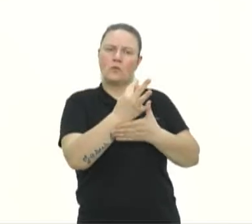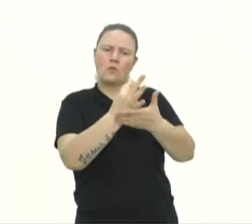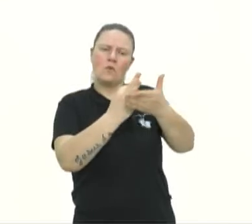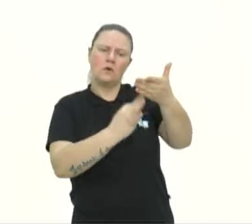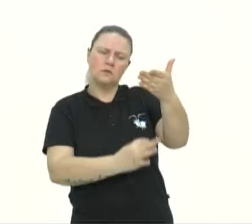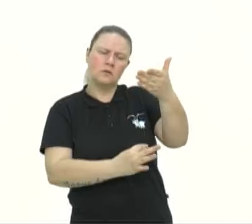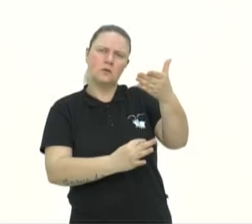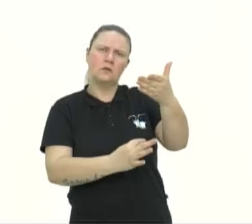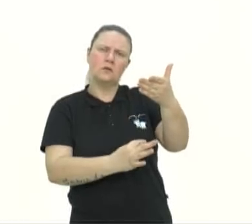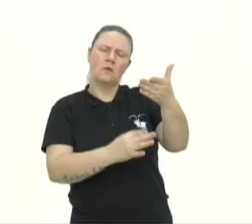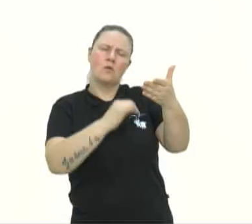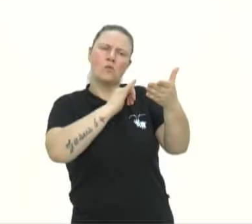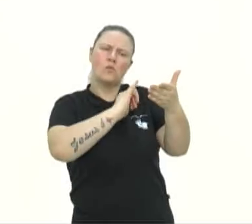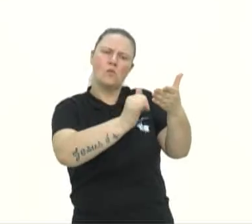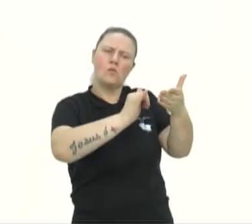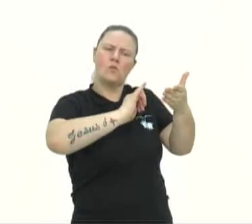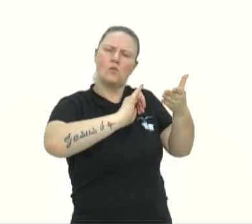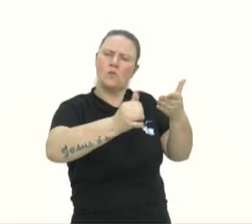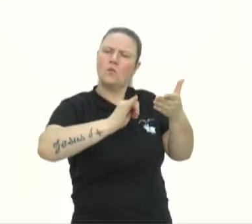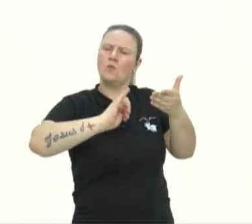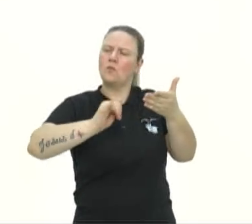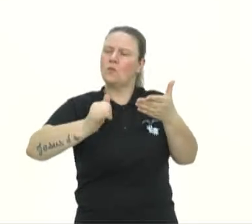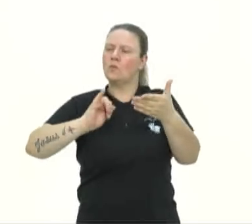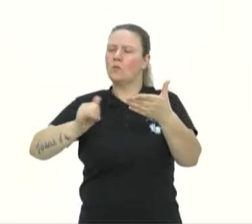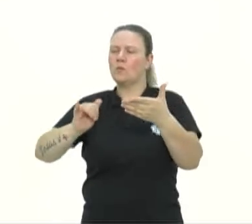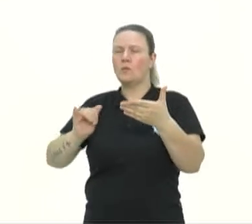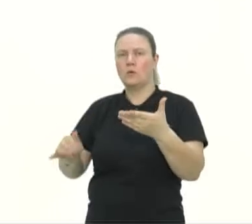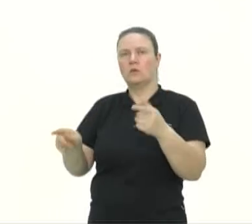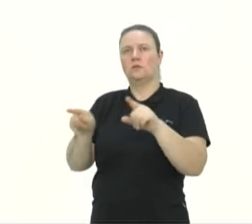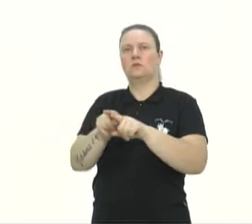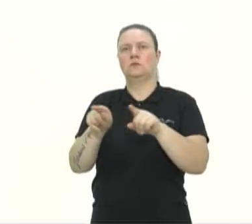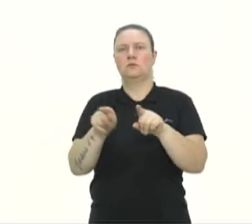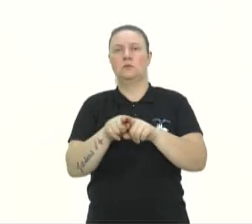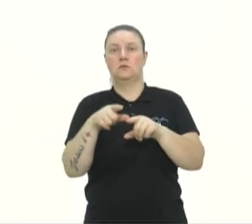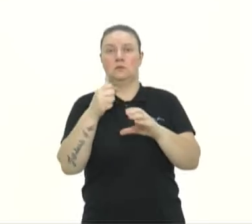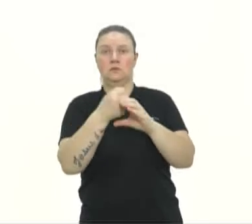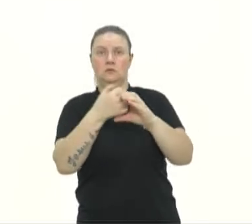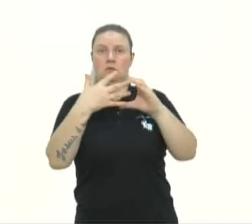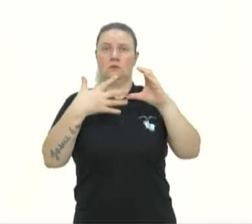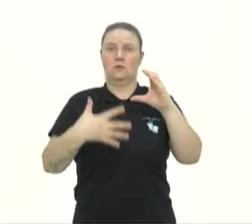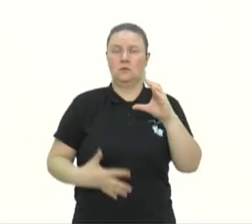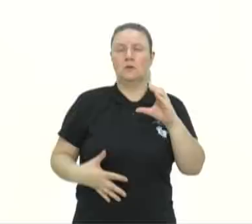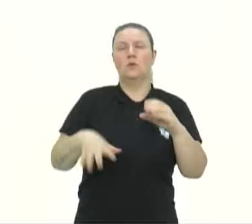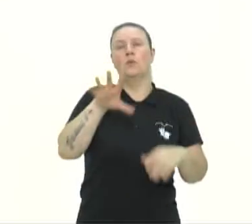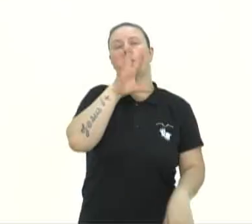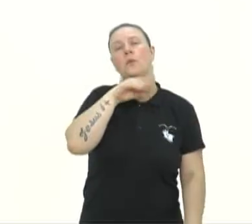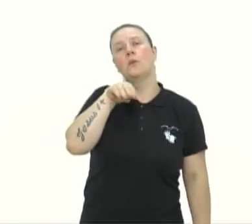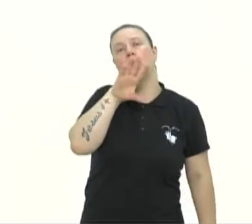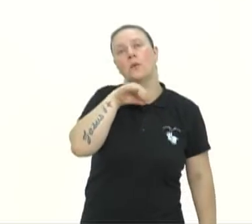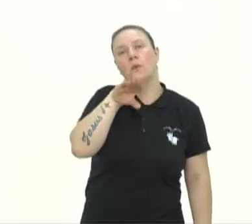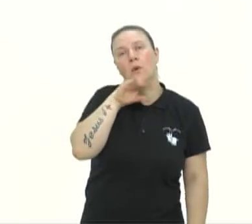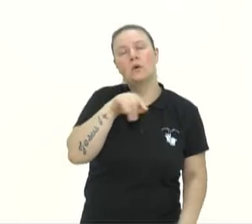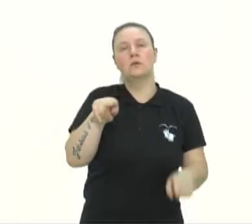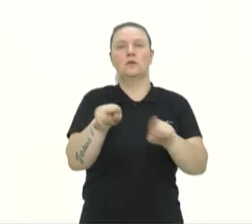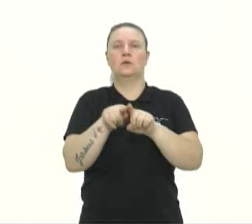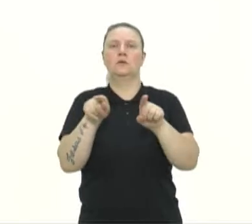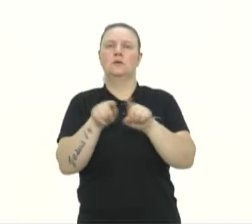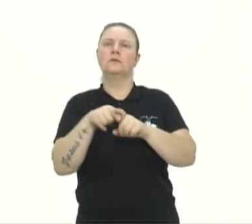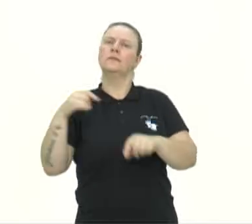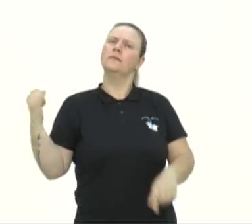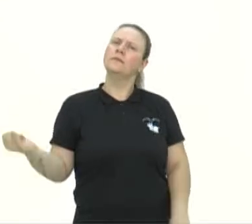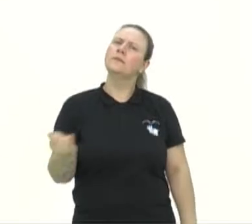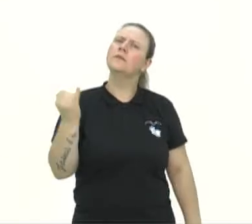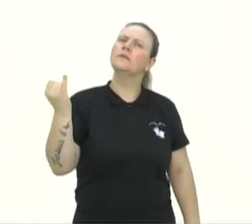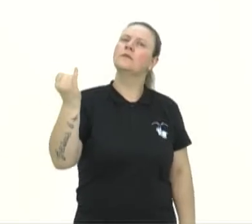para serem contados, tá? Por isso, preservam muitas características da oralidade. É importante